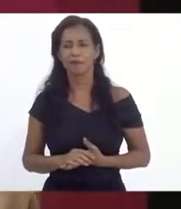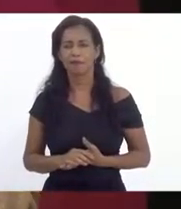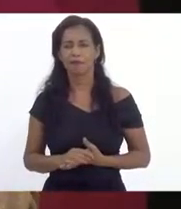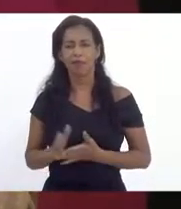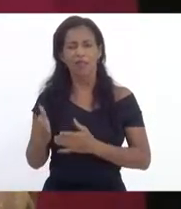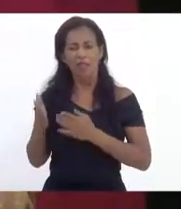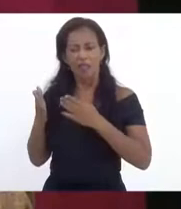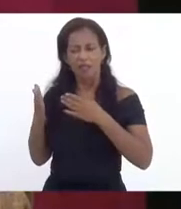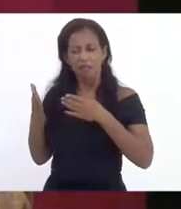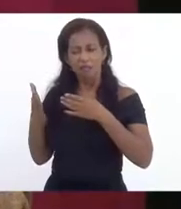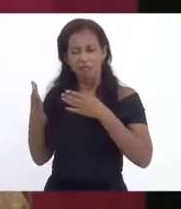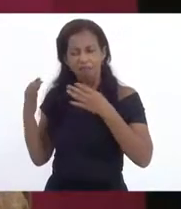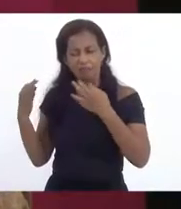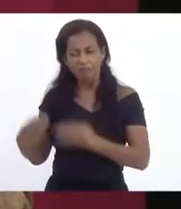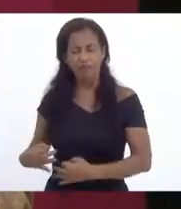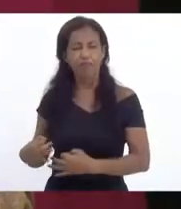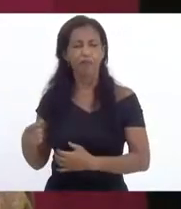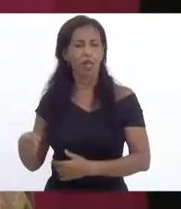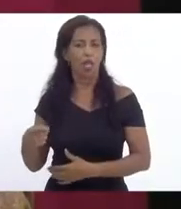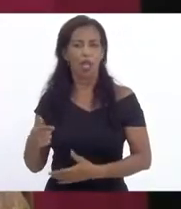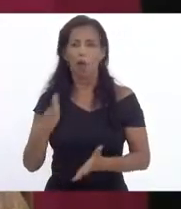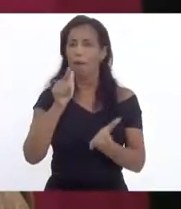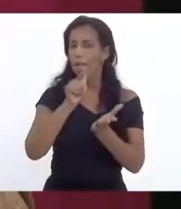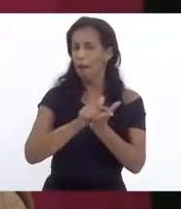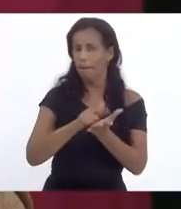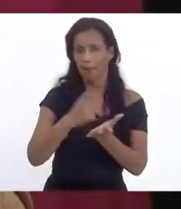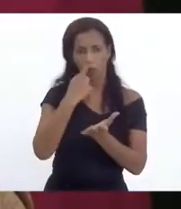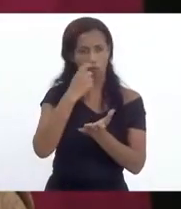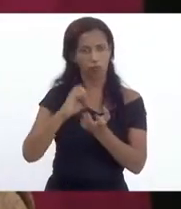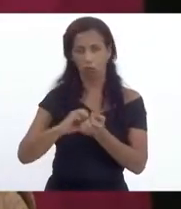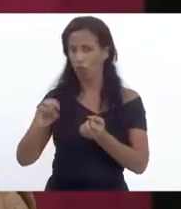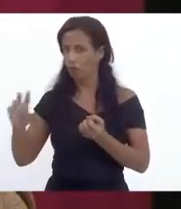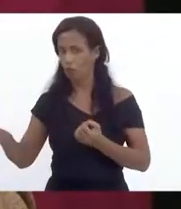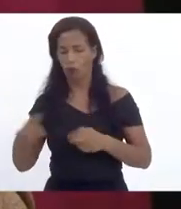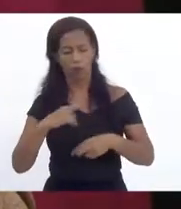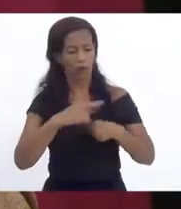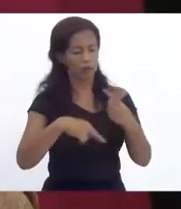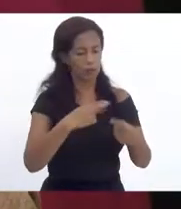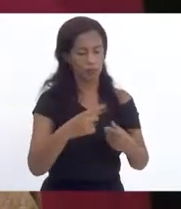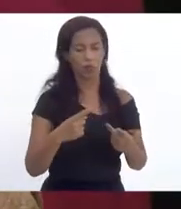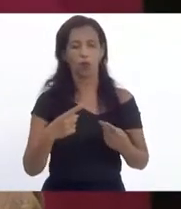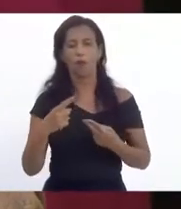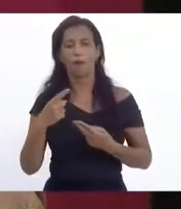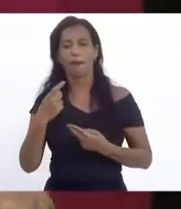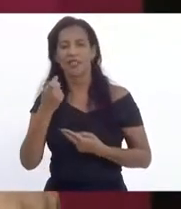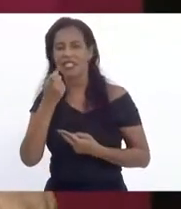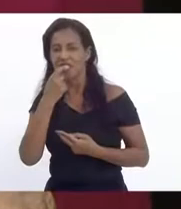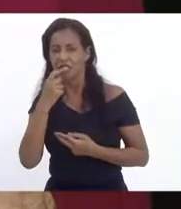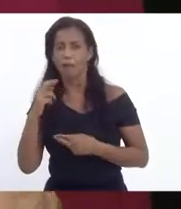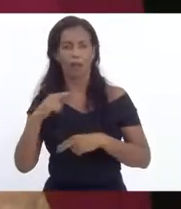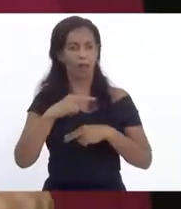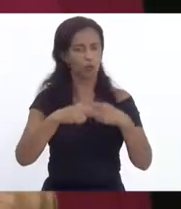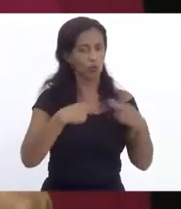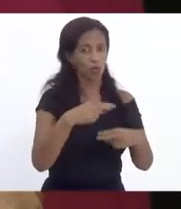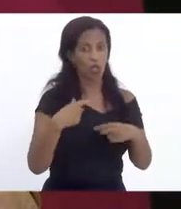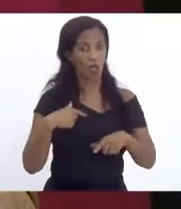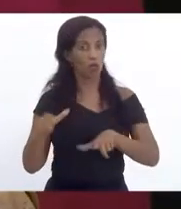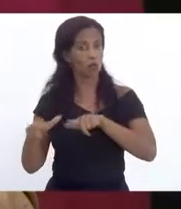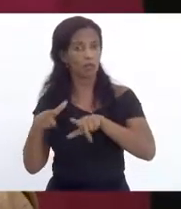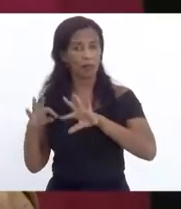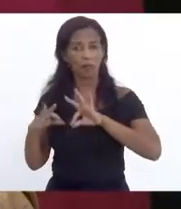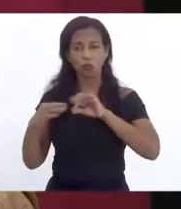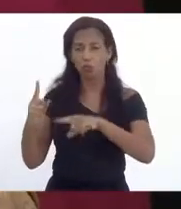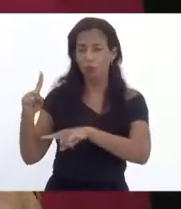eficiente no nosso negócio. Eu não jogo papelão no lixo, eu reciclo tudo, plástico. Eu trabalho com toda essa